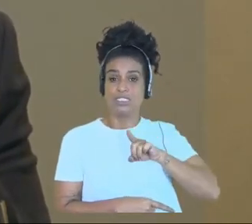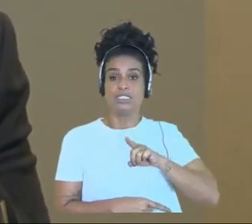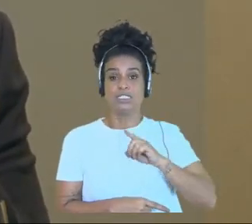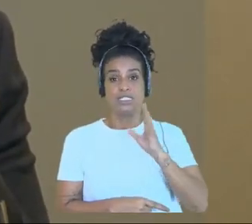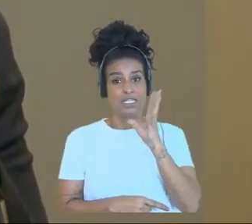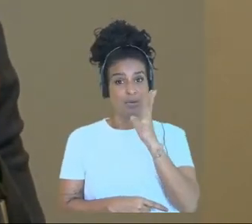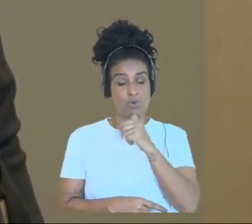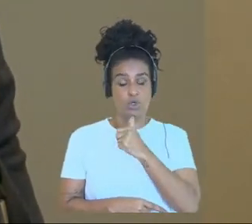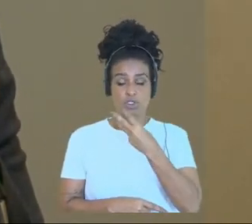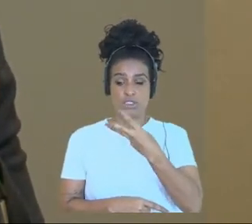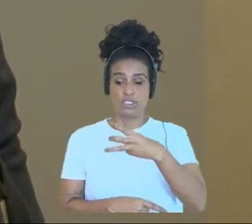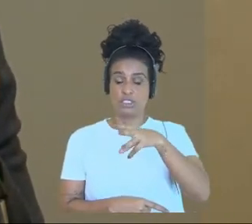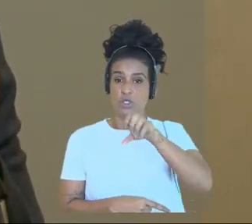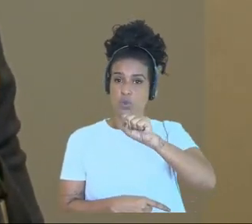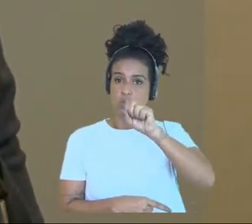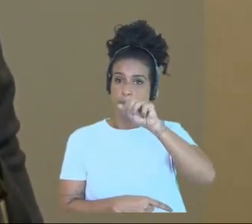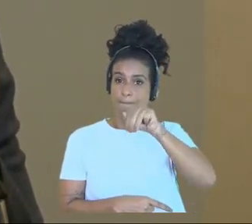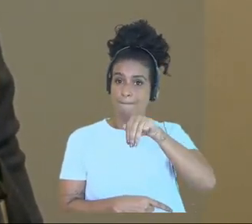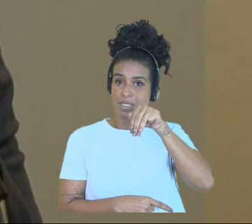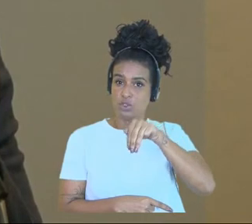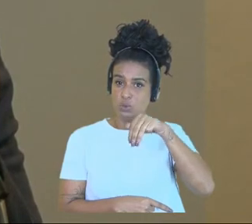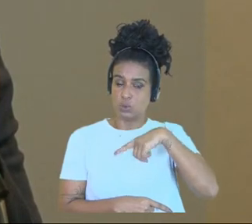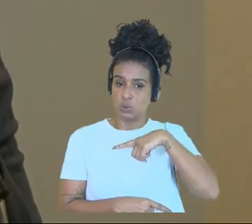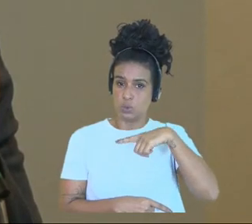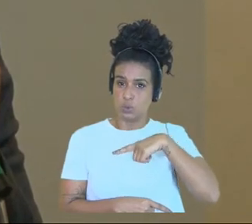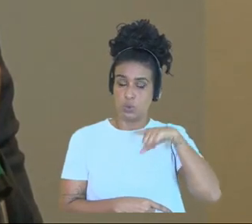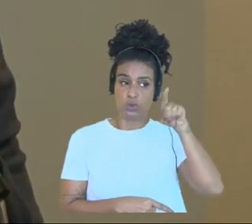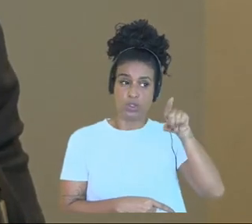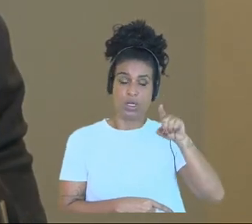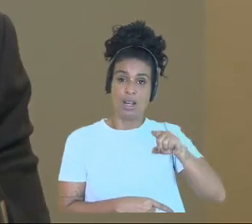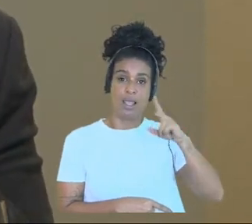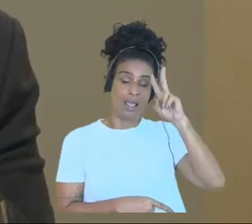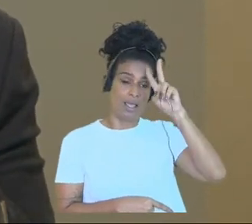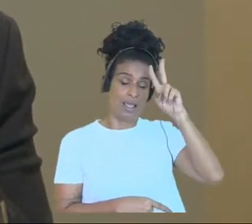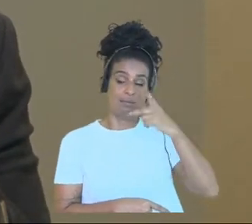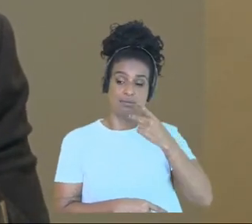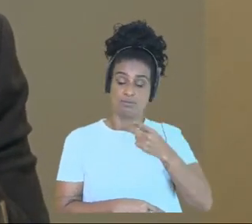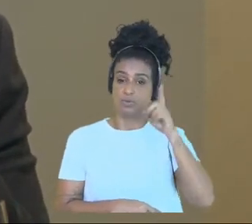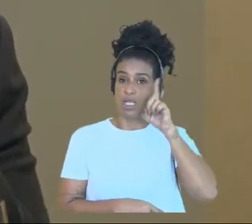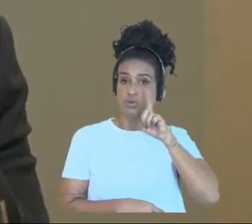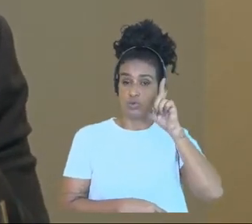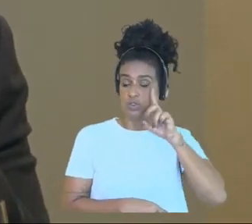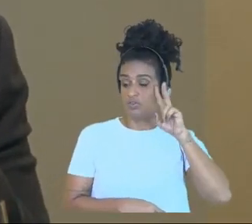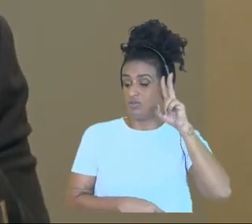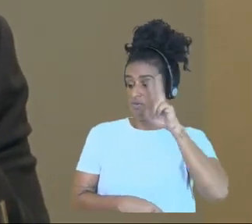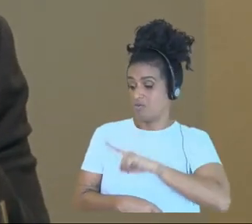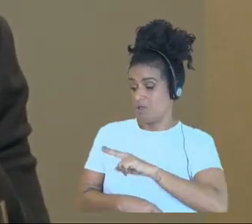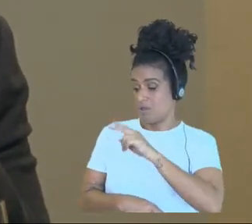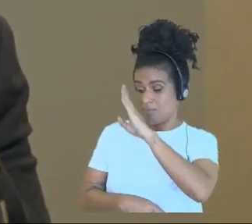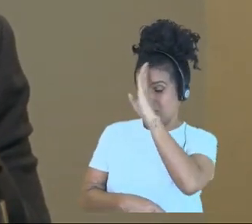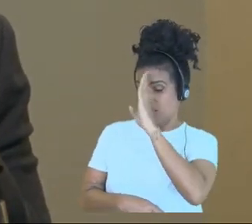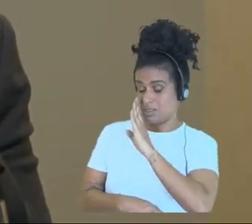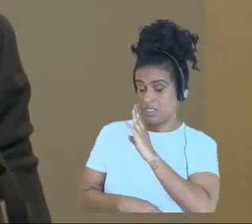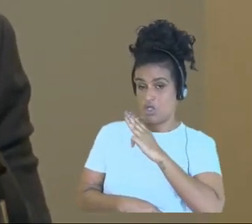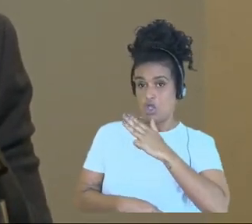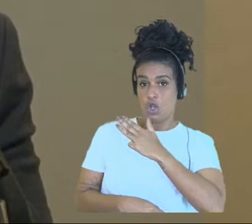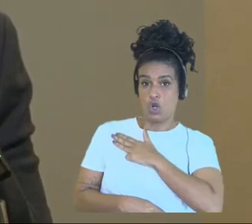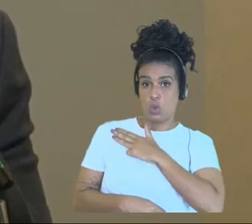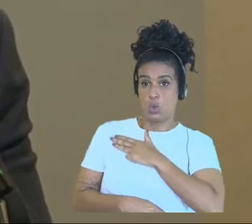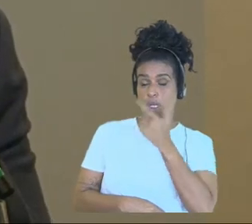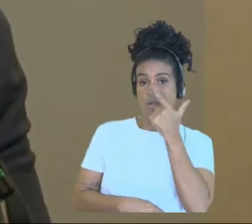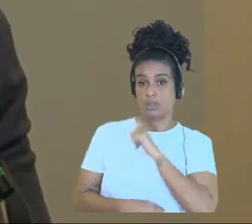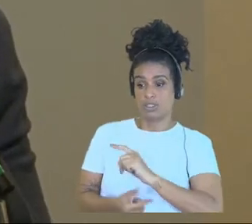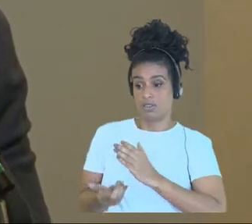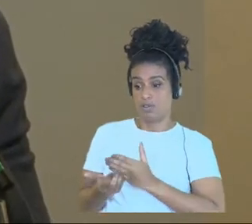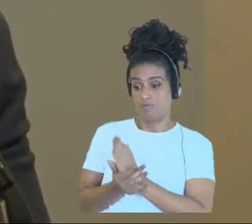38 minutos para o presidente Biden reconhecer a vitória do Lula nas eleições do Brasil. O próprio